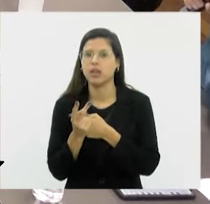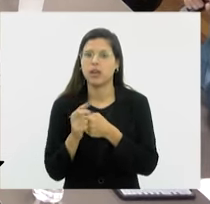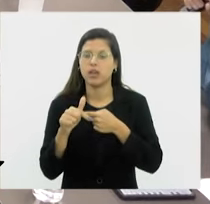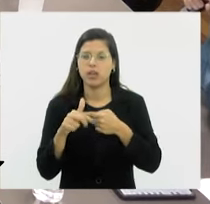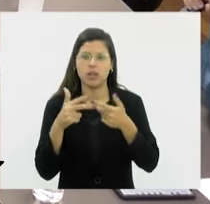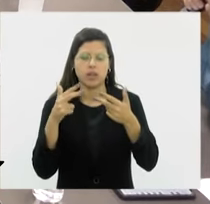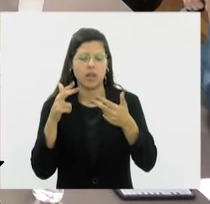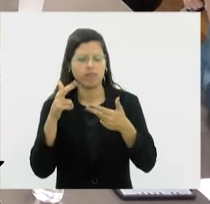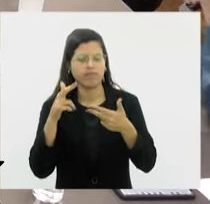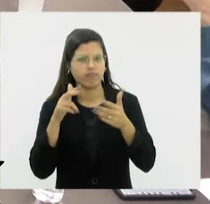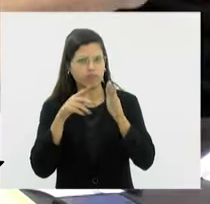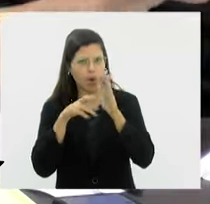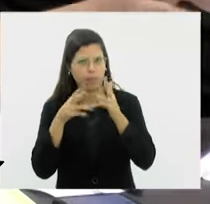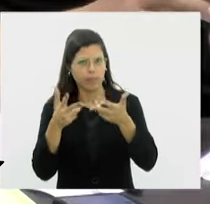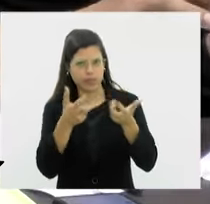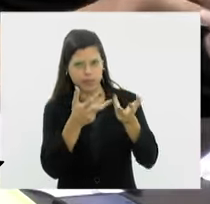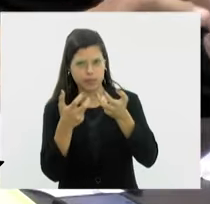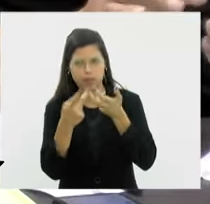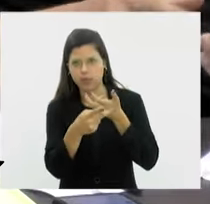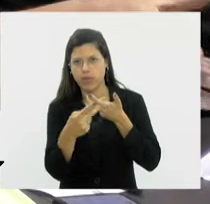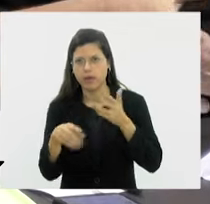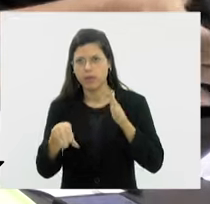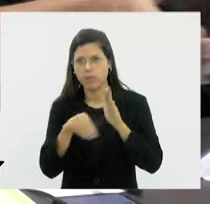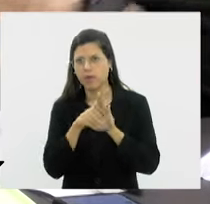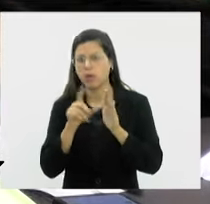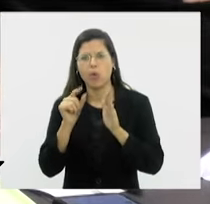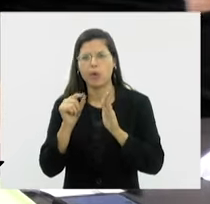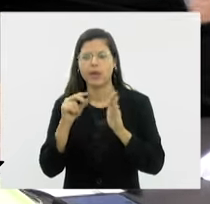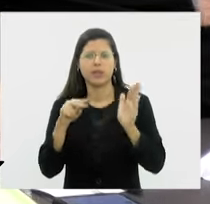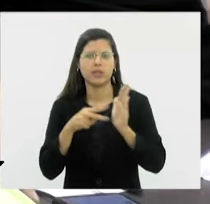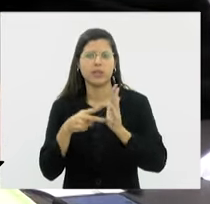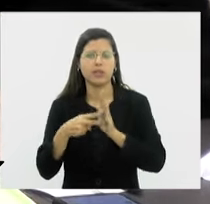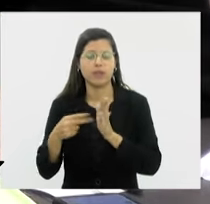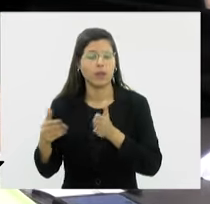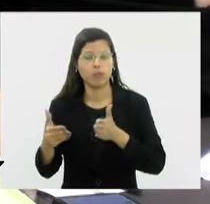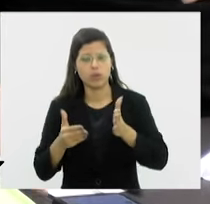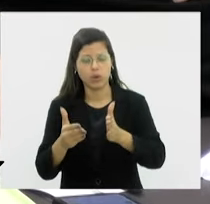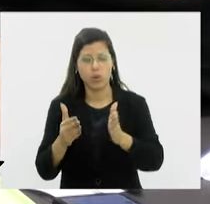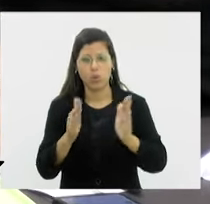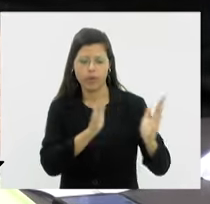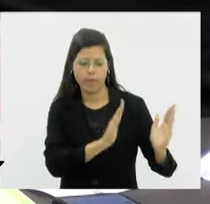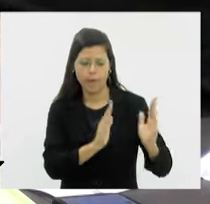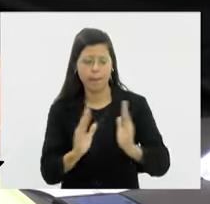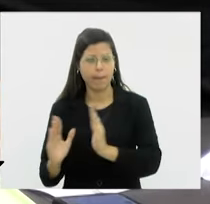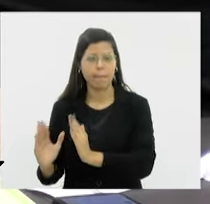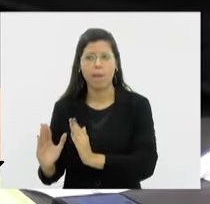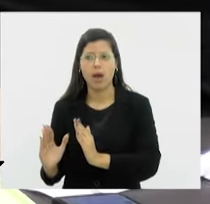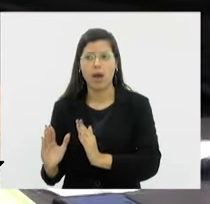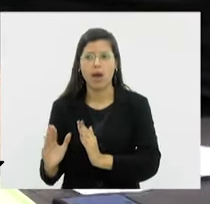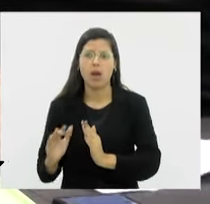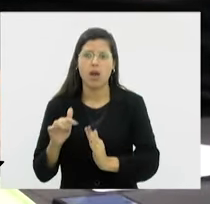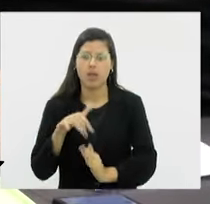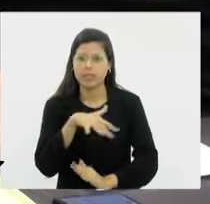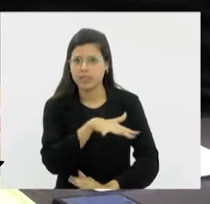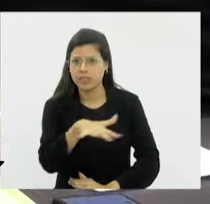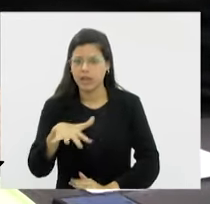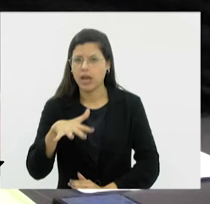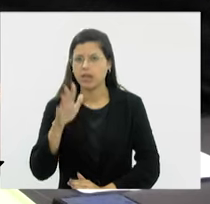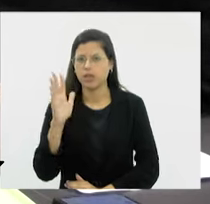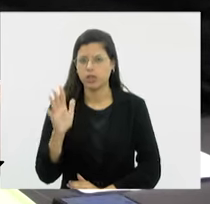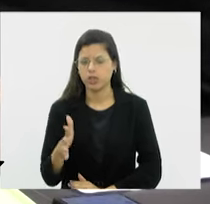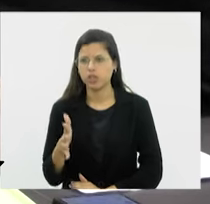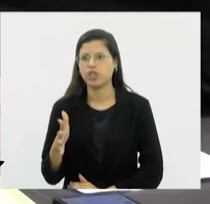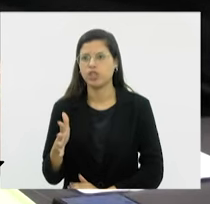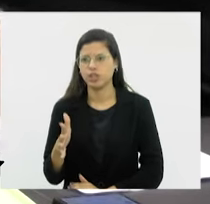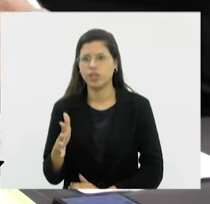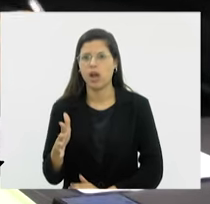dela e nas emendas sobre o que seria o circuito, remetendo as áreas já reconhecidas